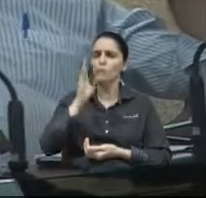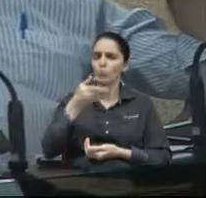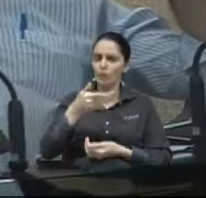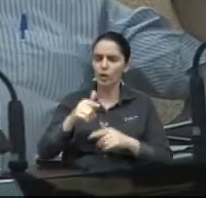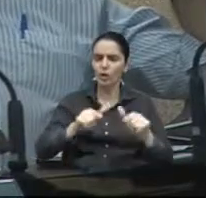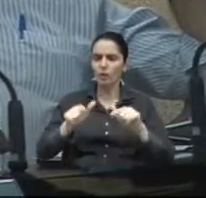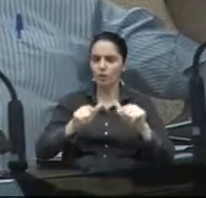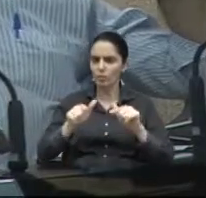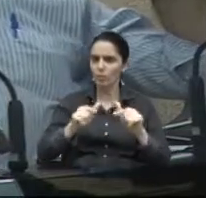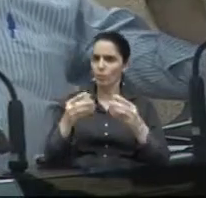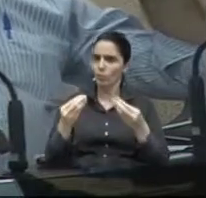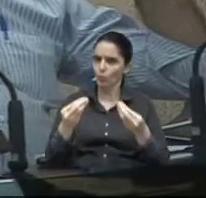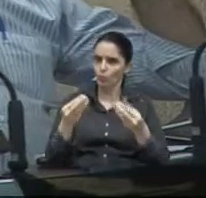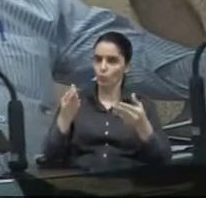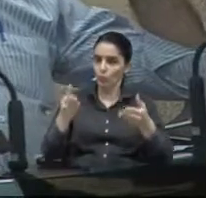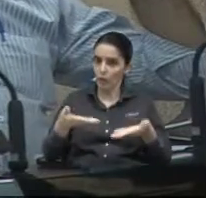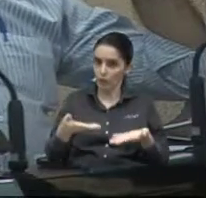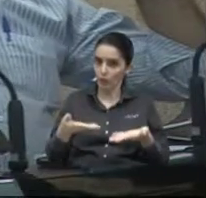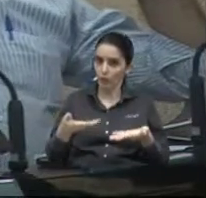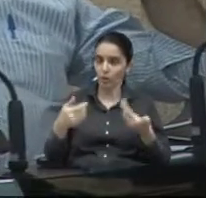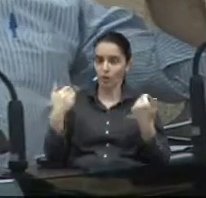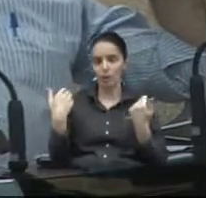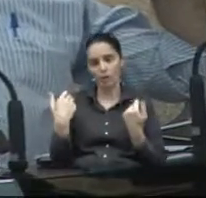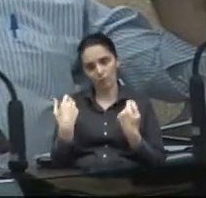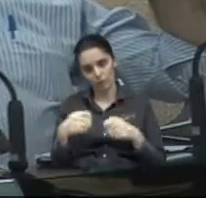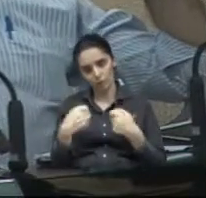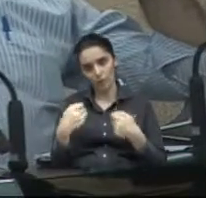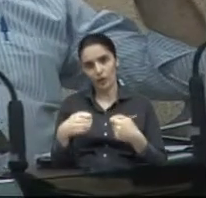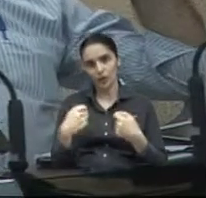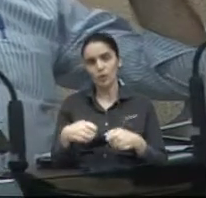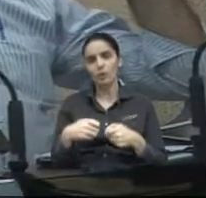e agora nós não podemos